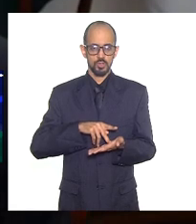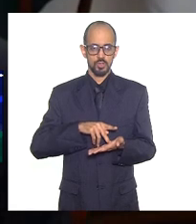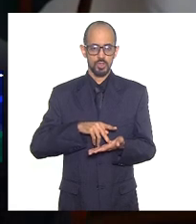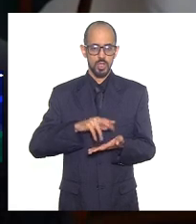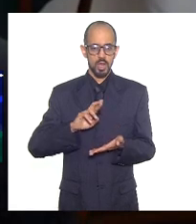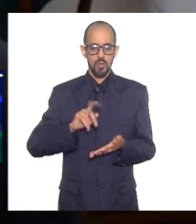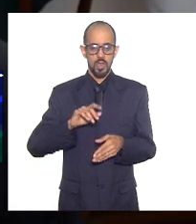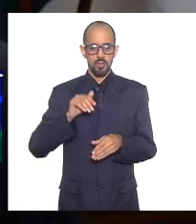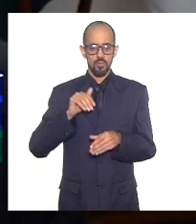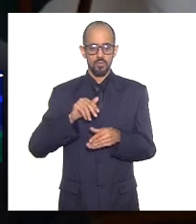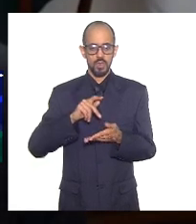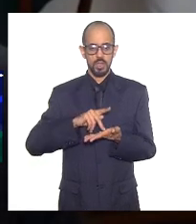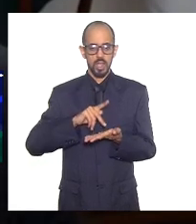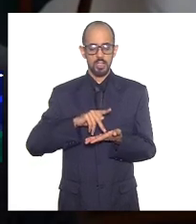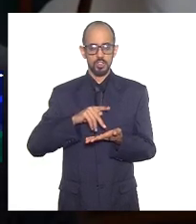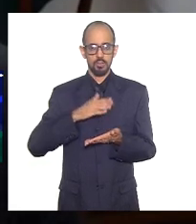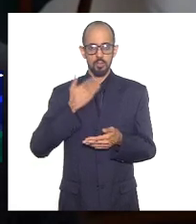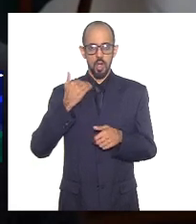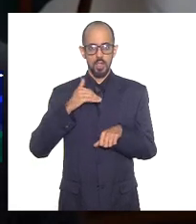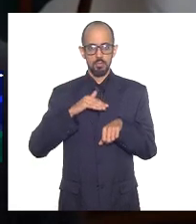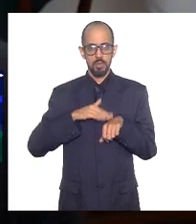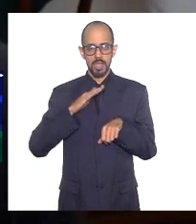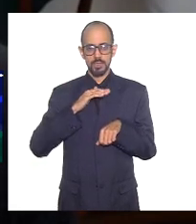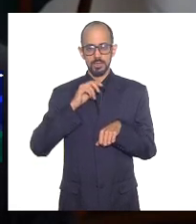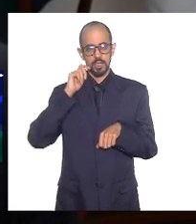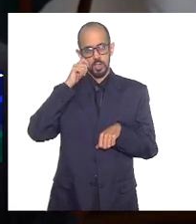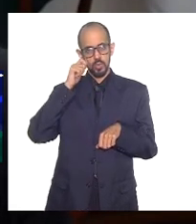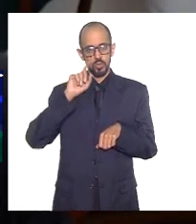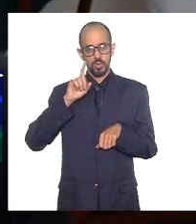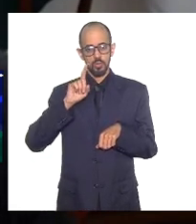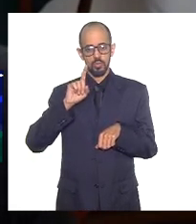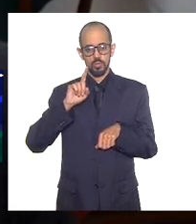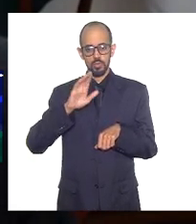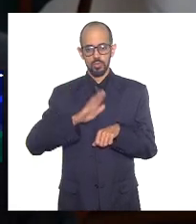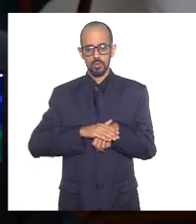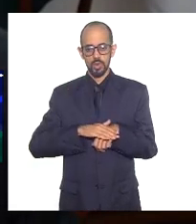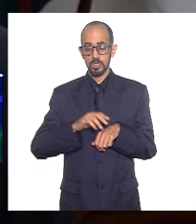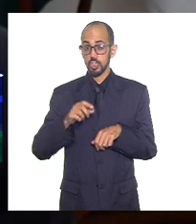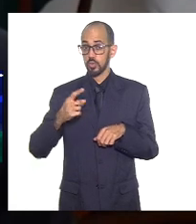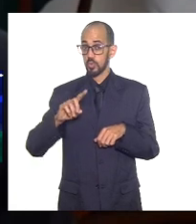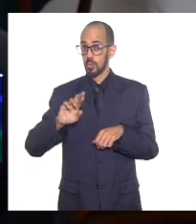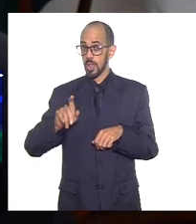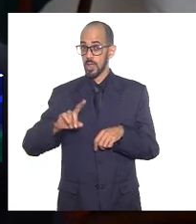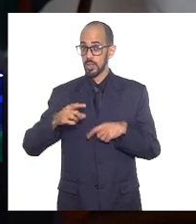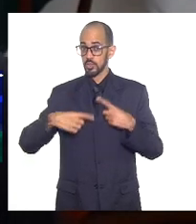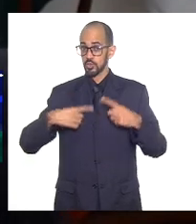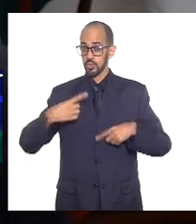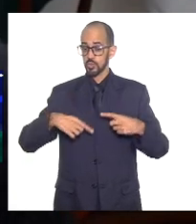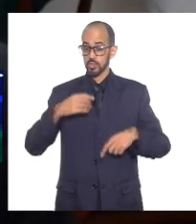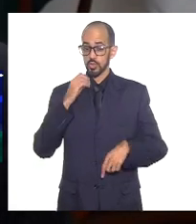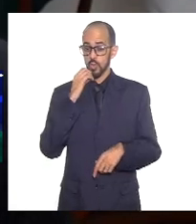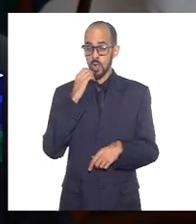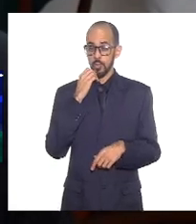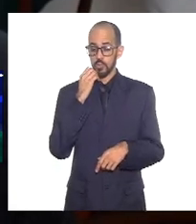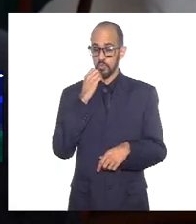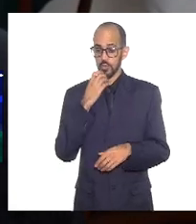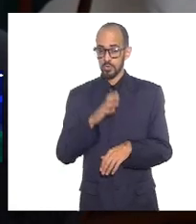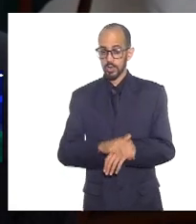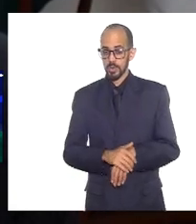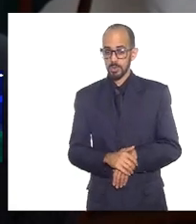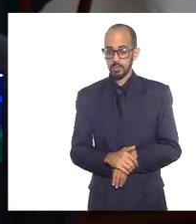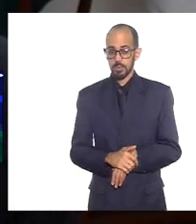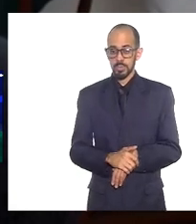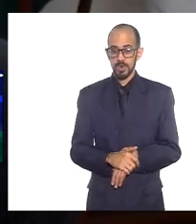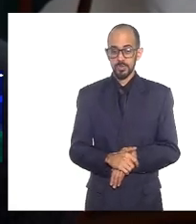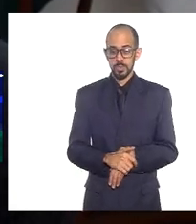morrem mais negros. Óbvio que morrem mais negros. A gente não está discutindo aqui o óbvio. Tá? Como é que você deixa